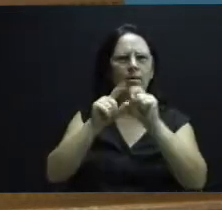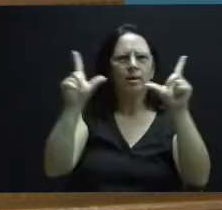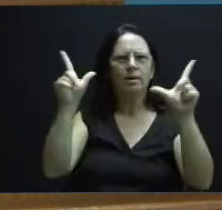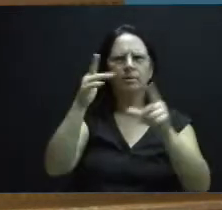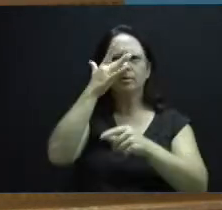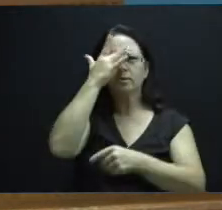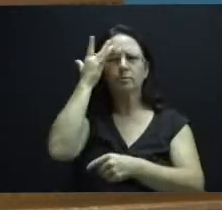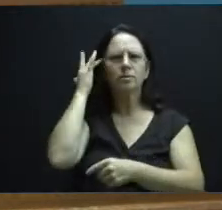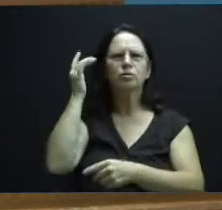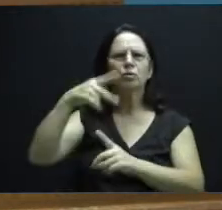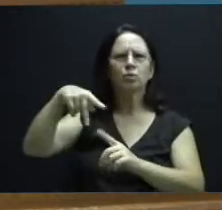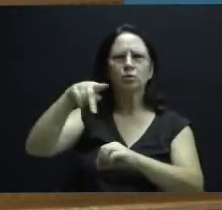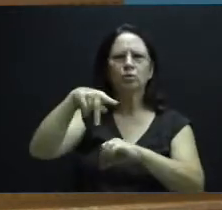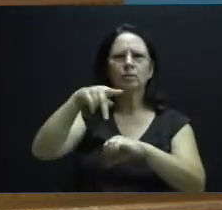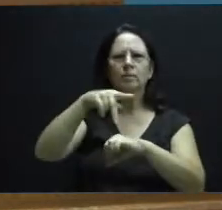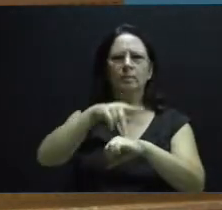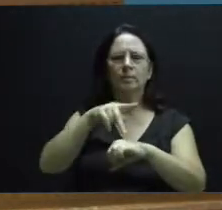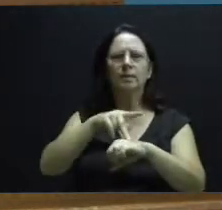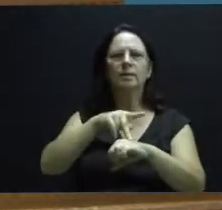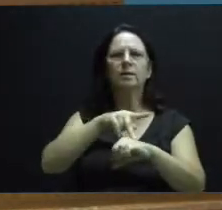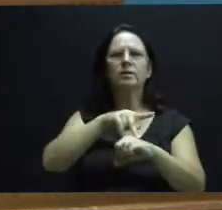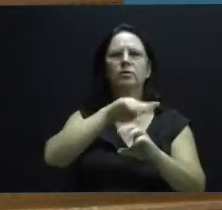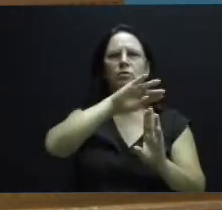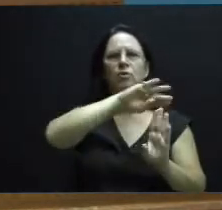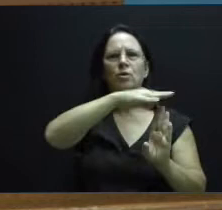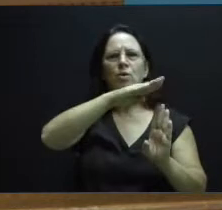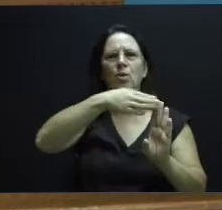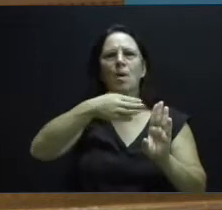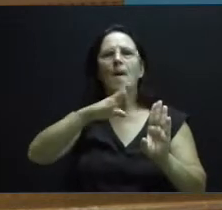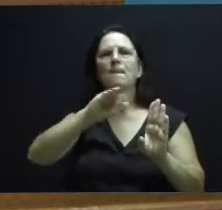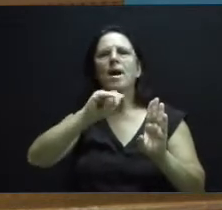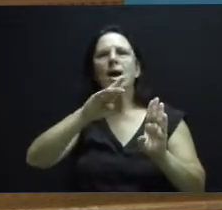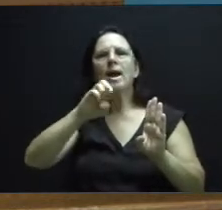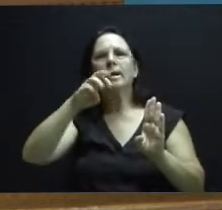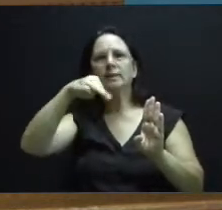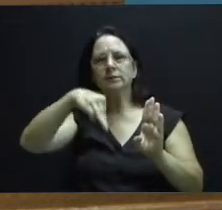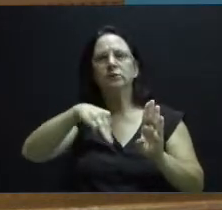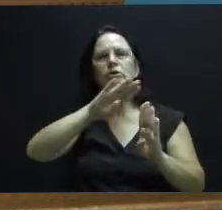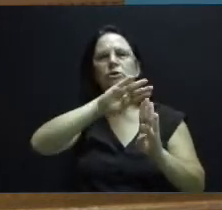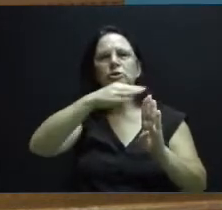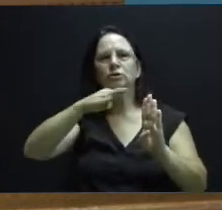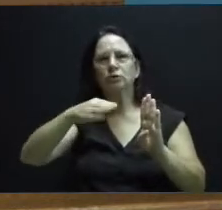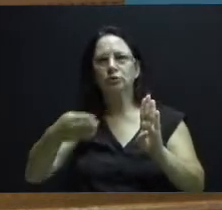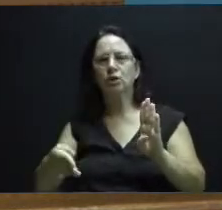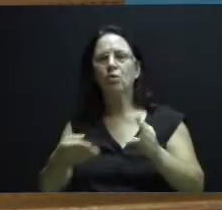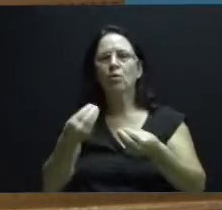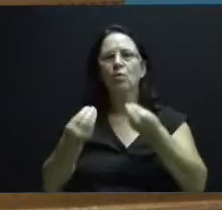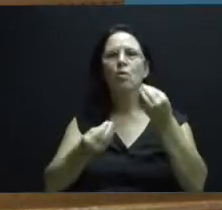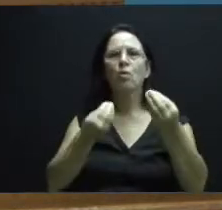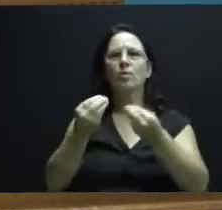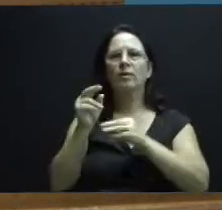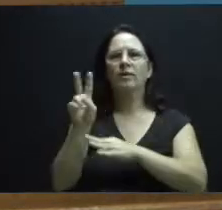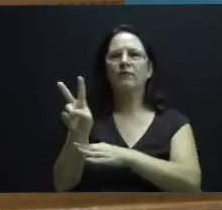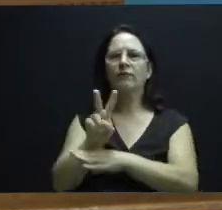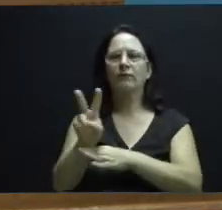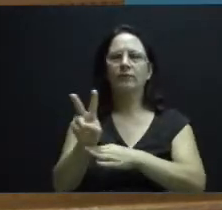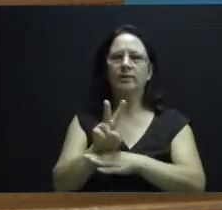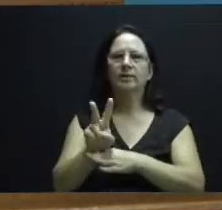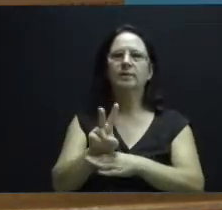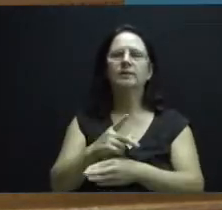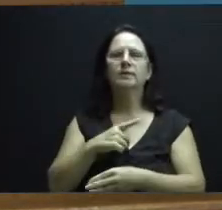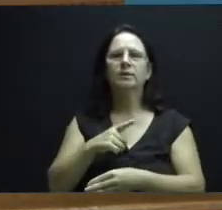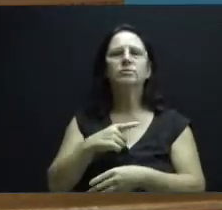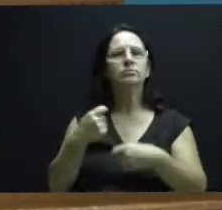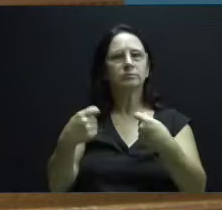do país referente às barragens e hoje nós não sabemos o que e como está sendo realmente fiscalizada me viram a necessidade de se